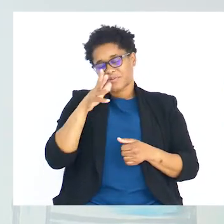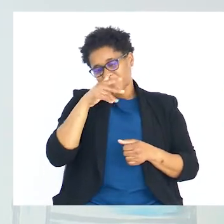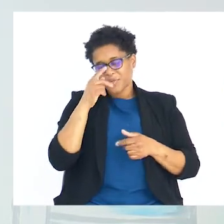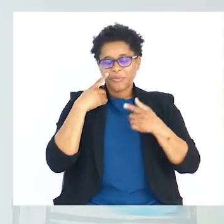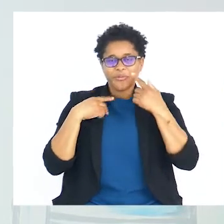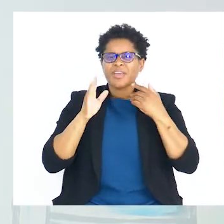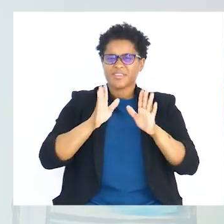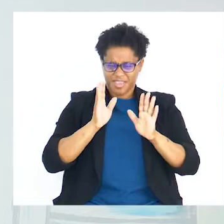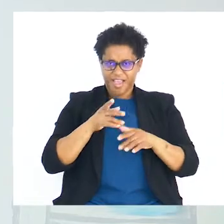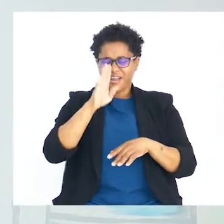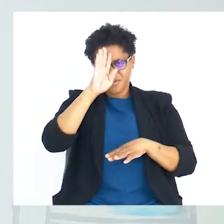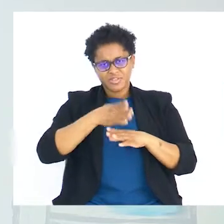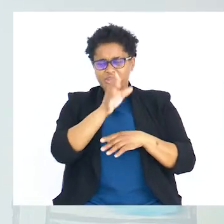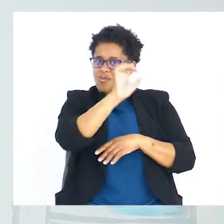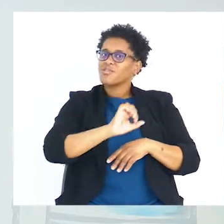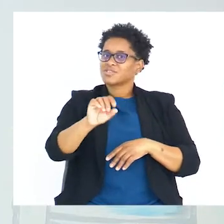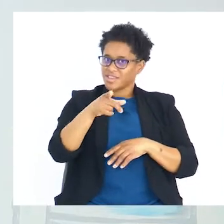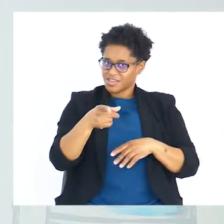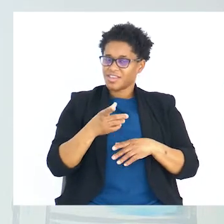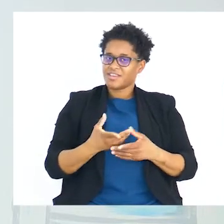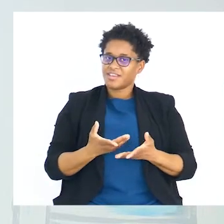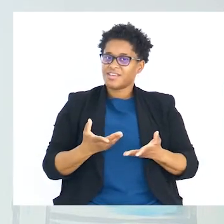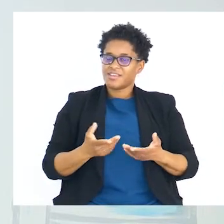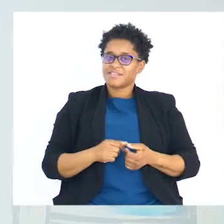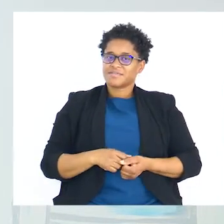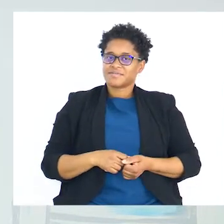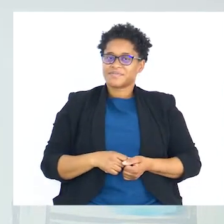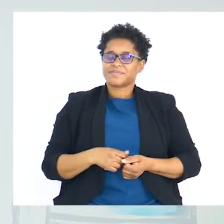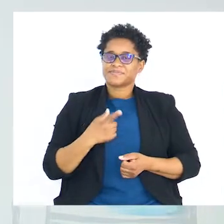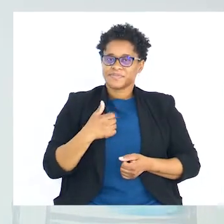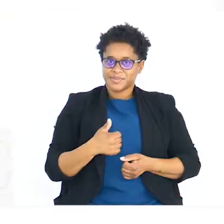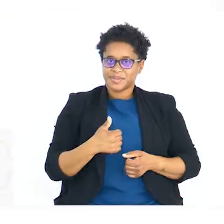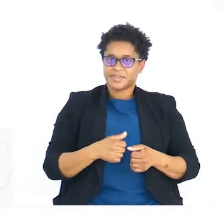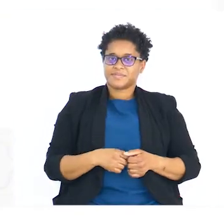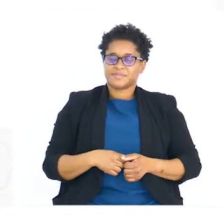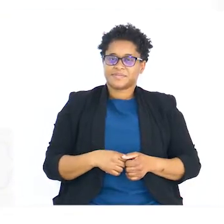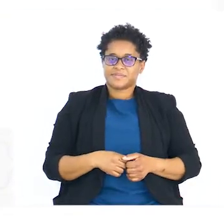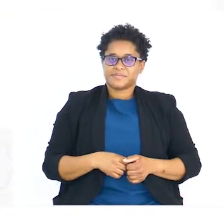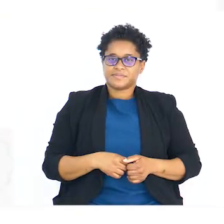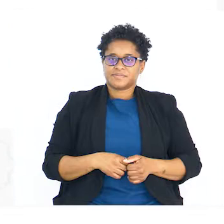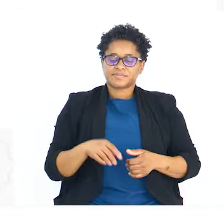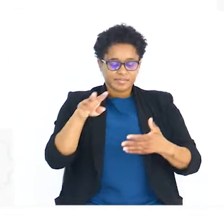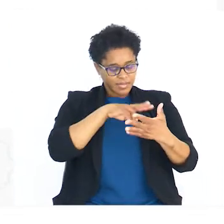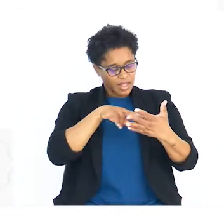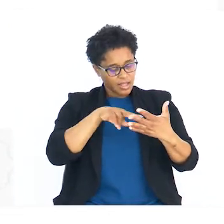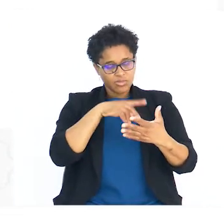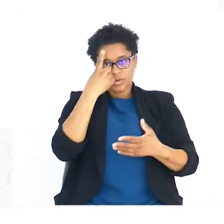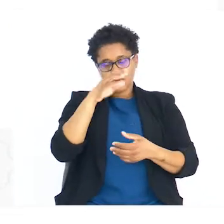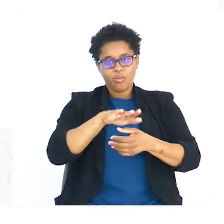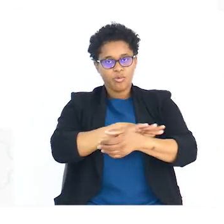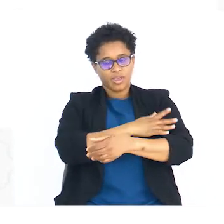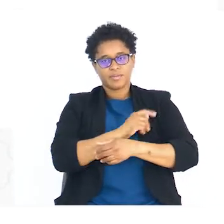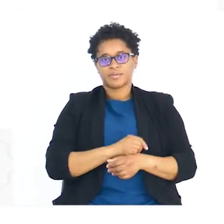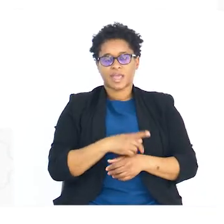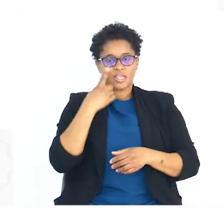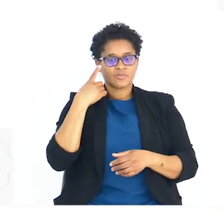aconteceu convosco, meninos? É ou não? Muito bem. A leitura de um poema